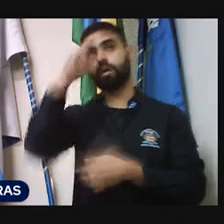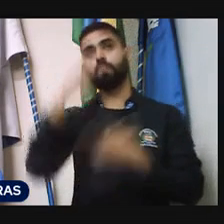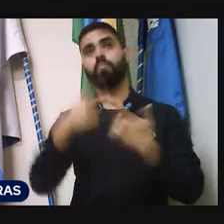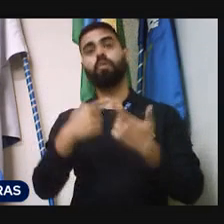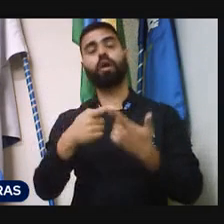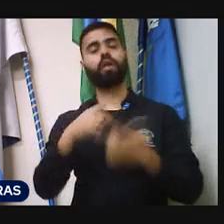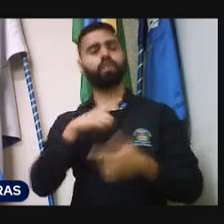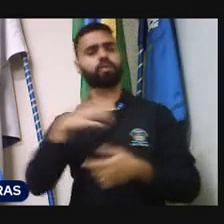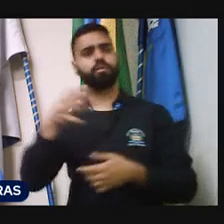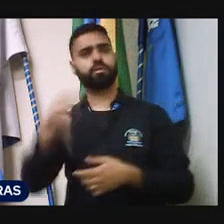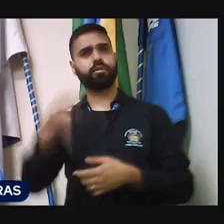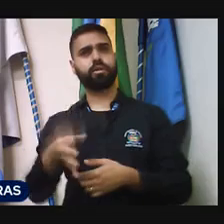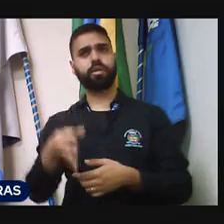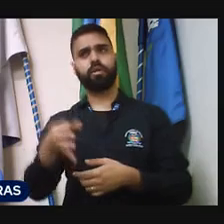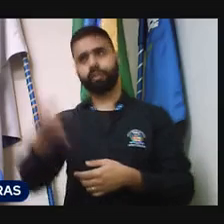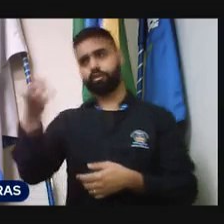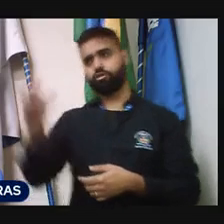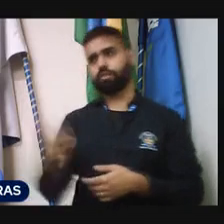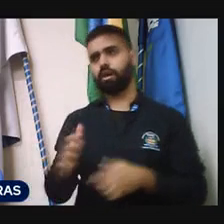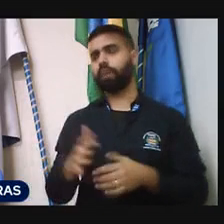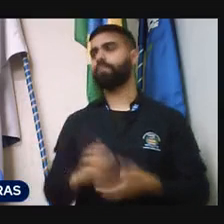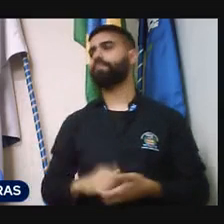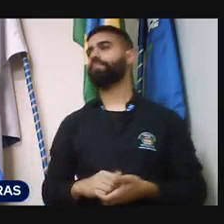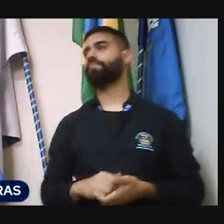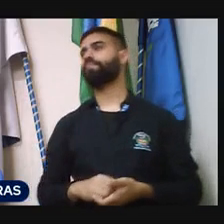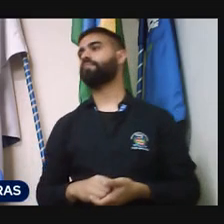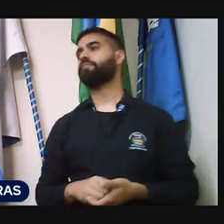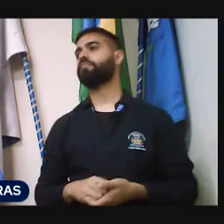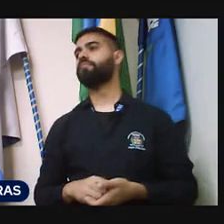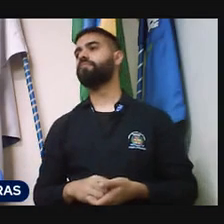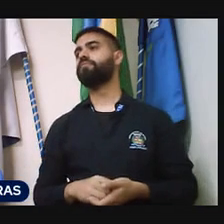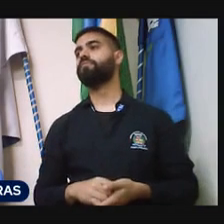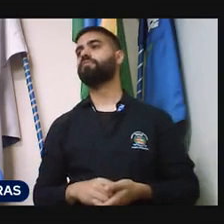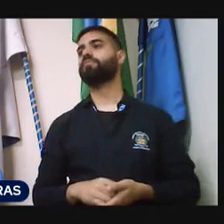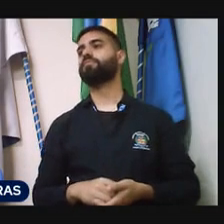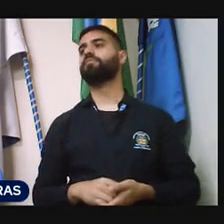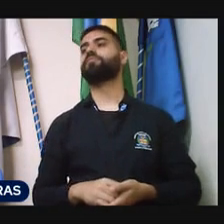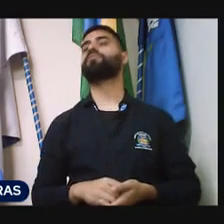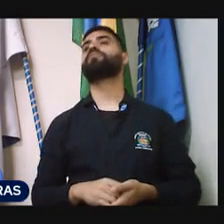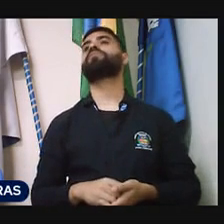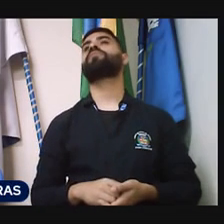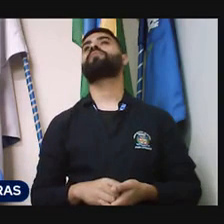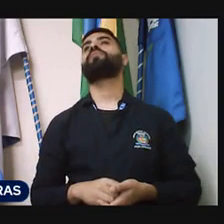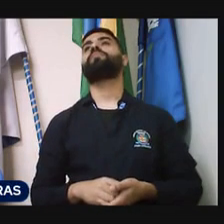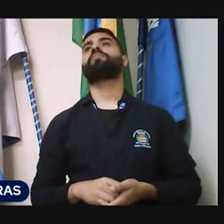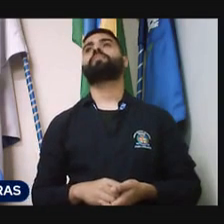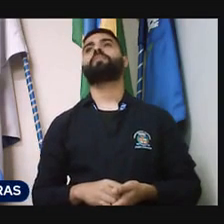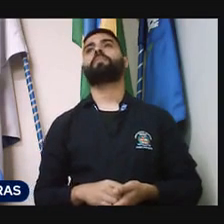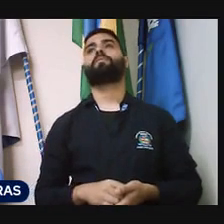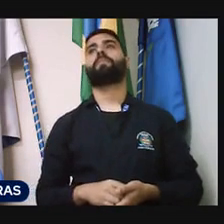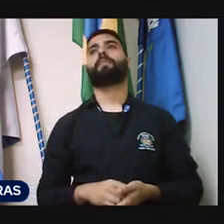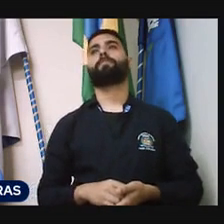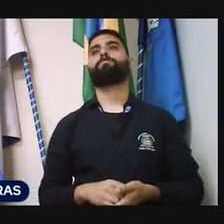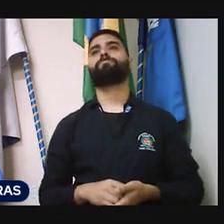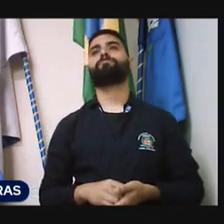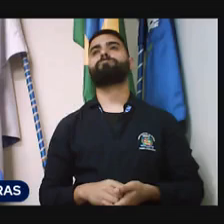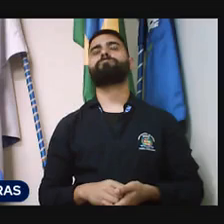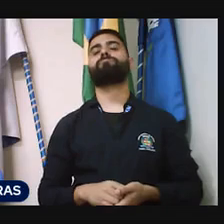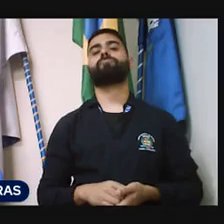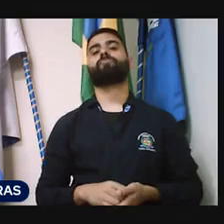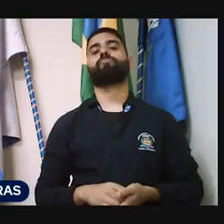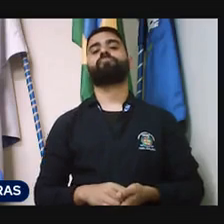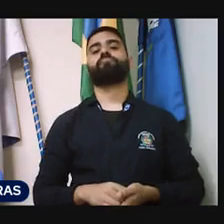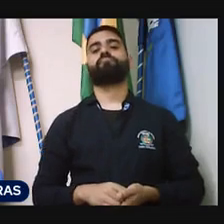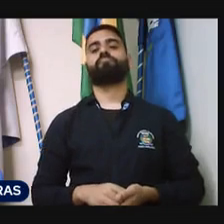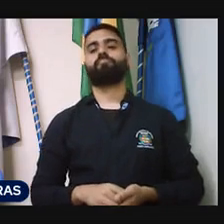tenho certeza que e vai ser esclarecido bom e outra colocação que eu quero também falar